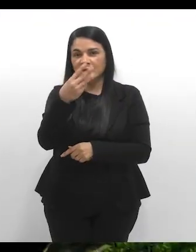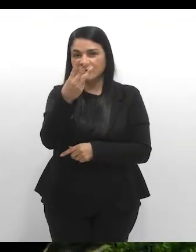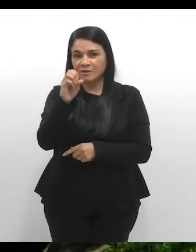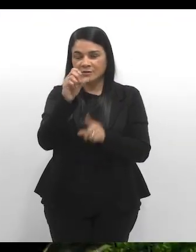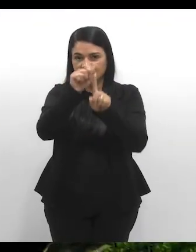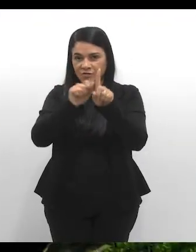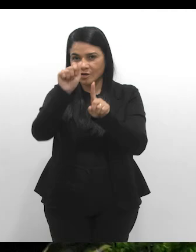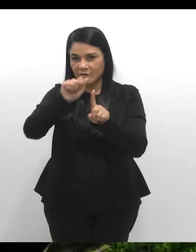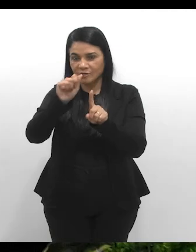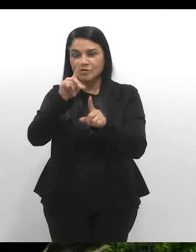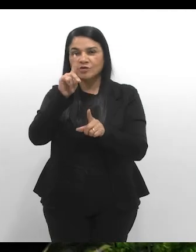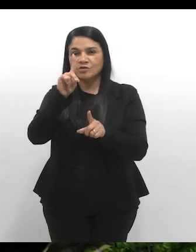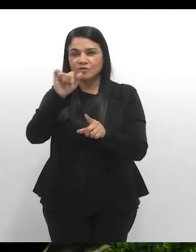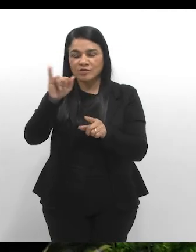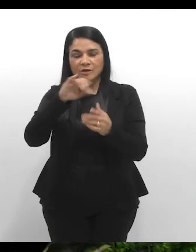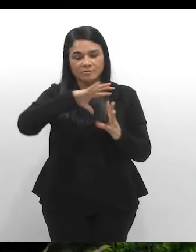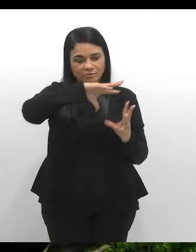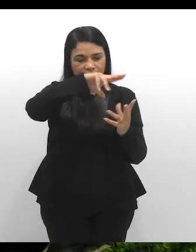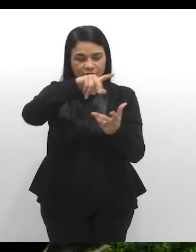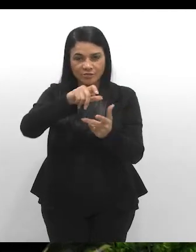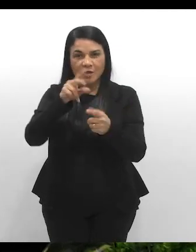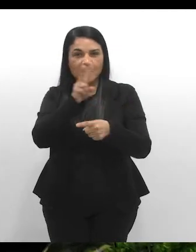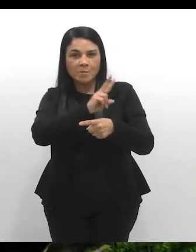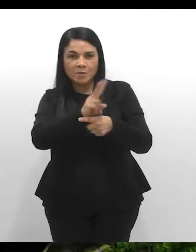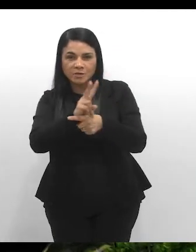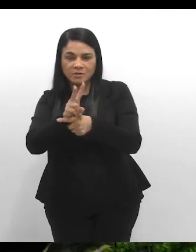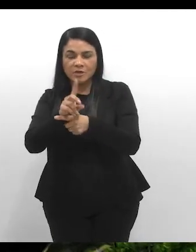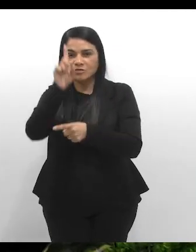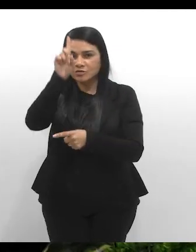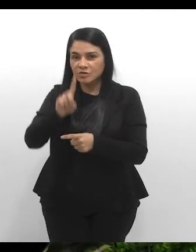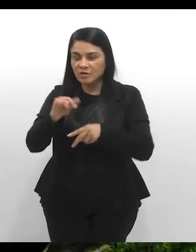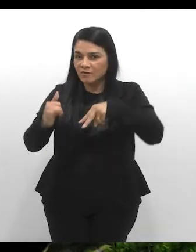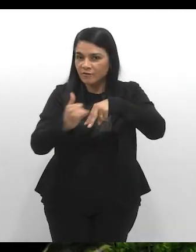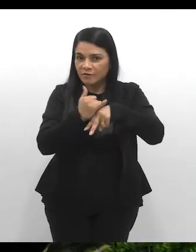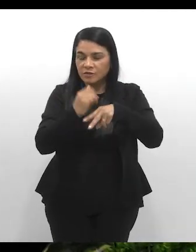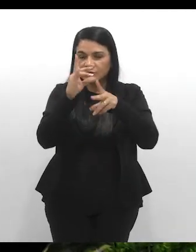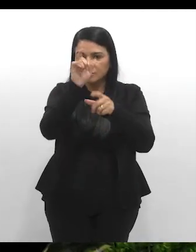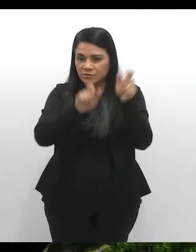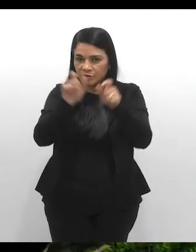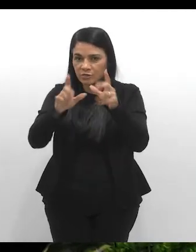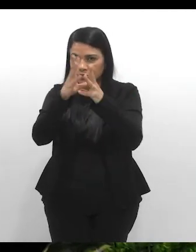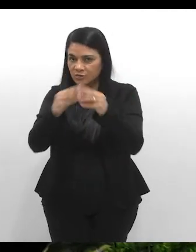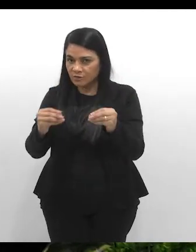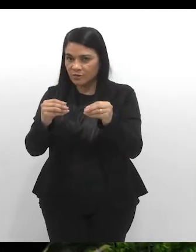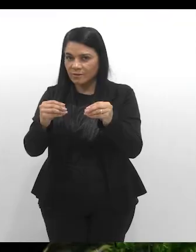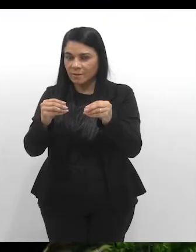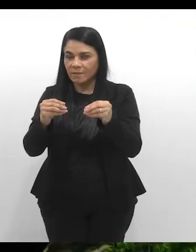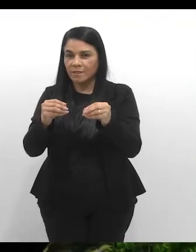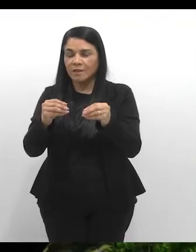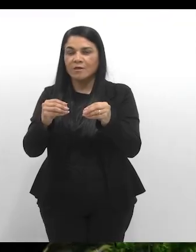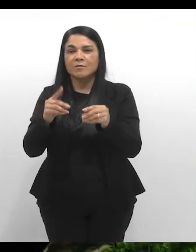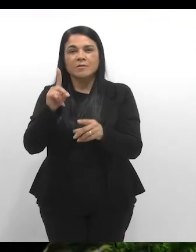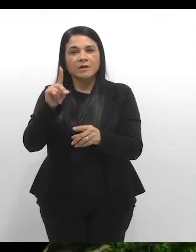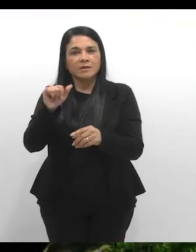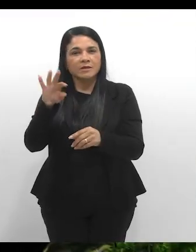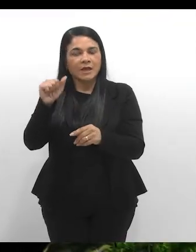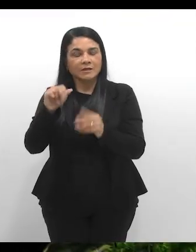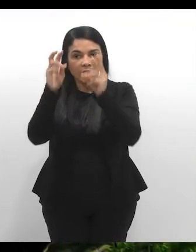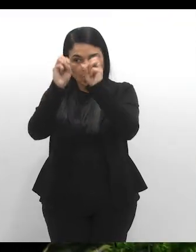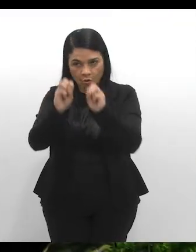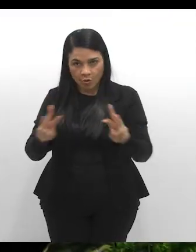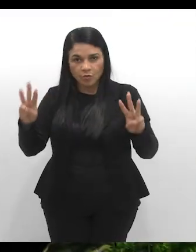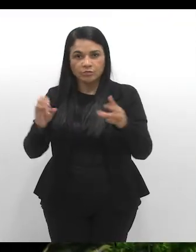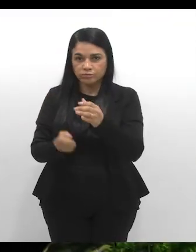Fronteiras. O tema, dia 30 de agosto, Dia Internacional de Proteção aos Direitos das Vítimas do Desaparecimento